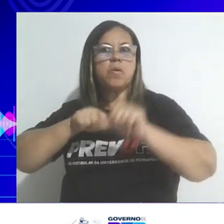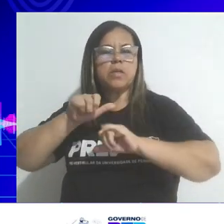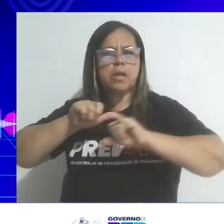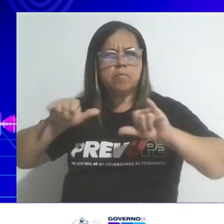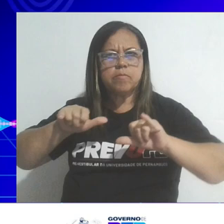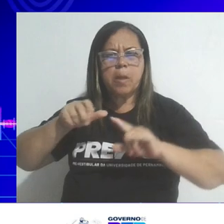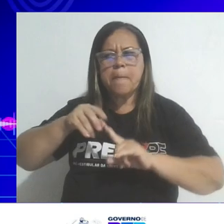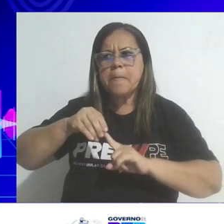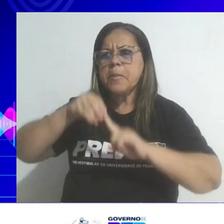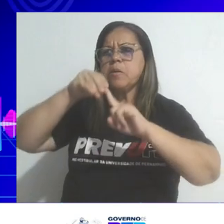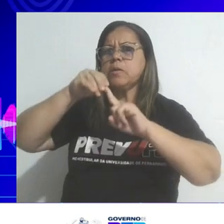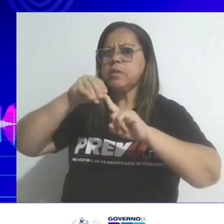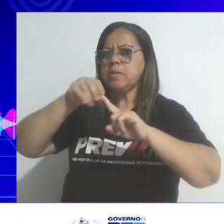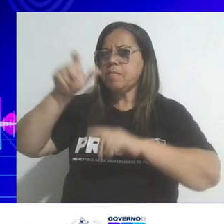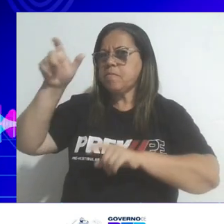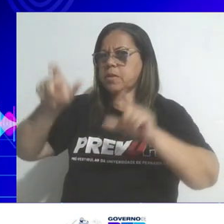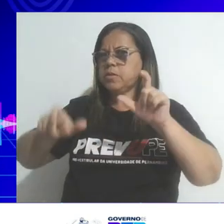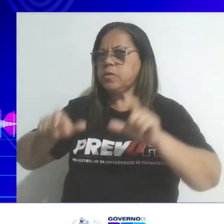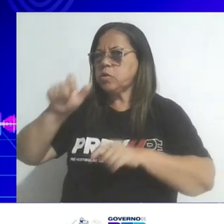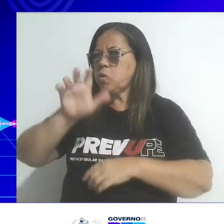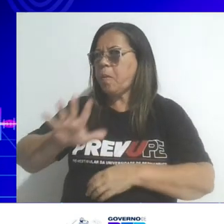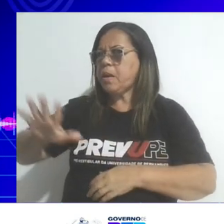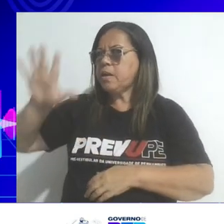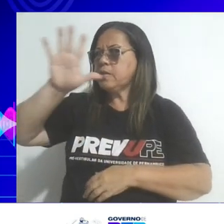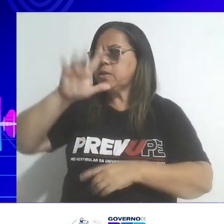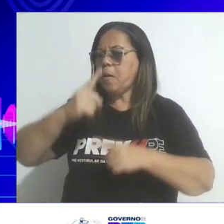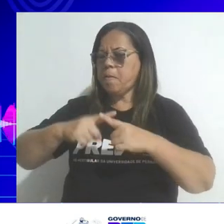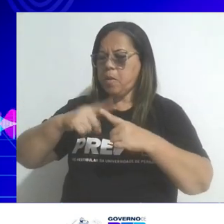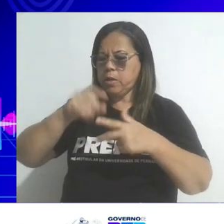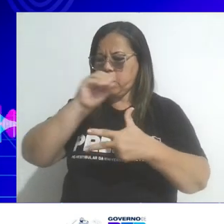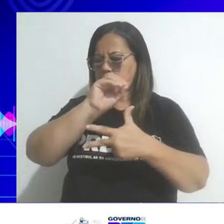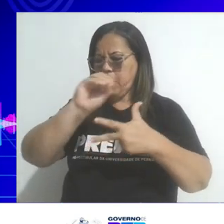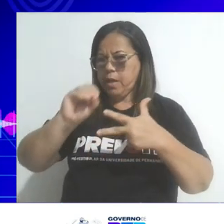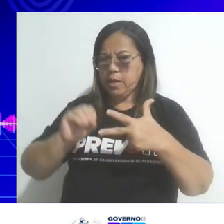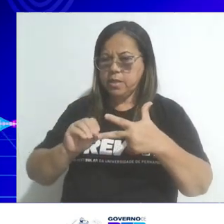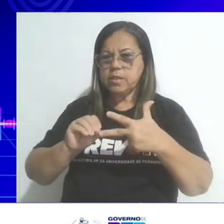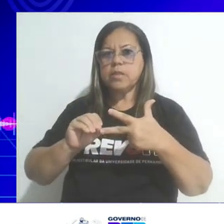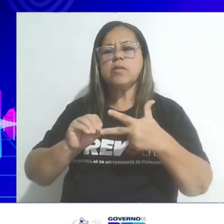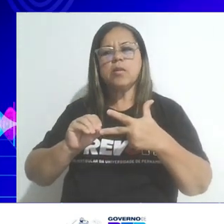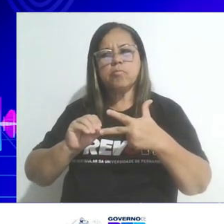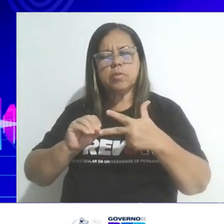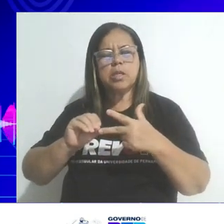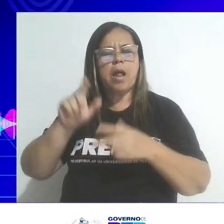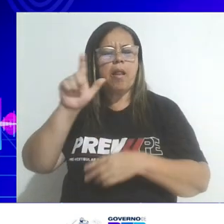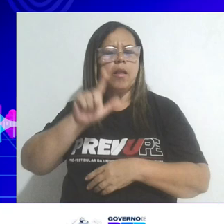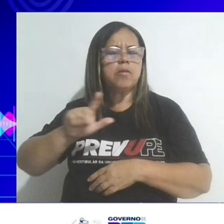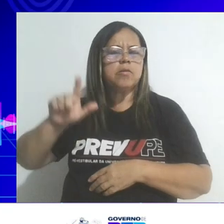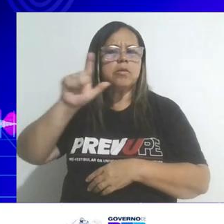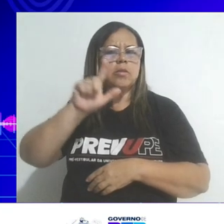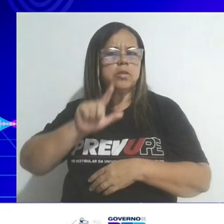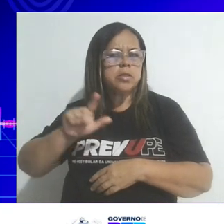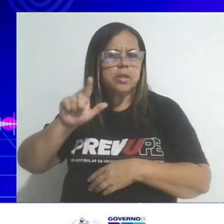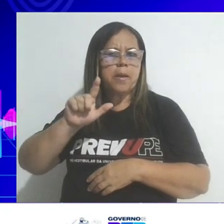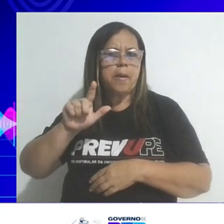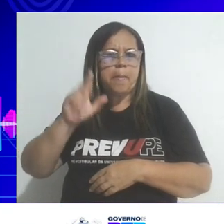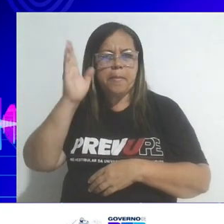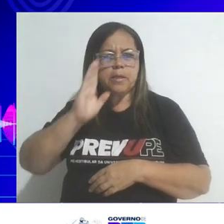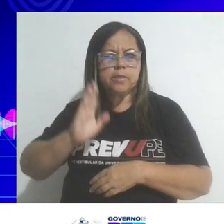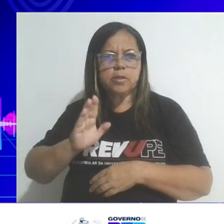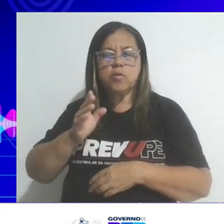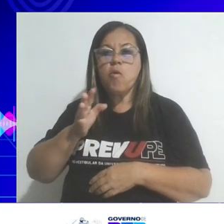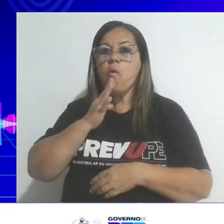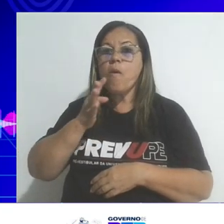priorize autores nacionais já que o Enem tema valorizar a literatura brasileira conheça os Escritores renomados em suas